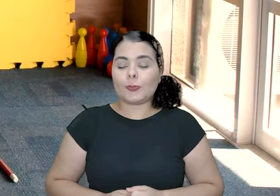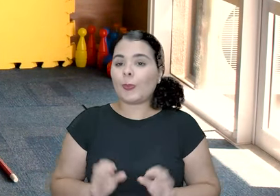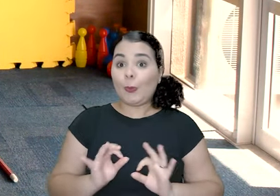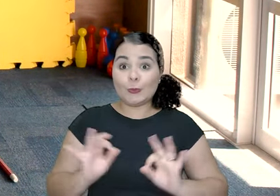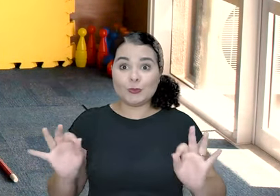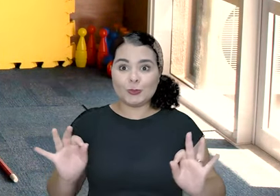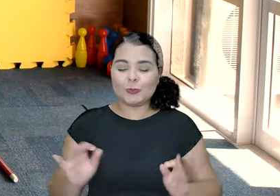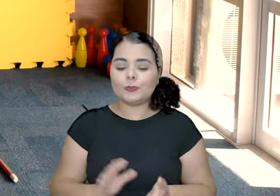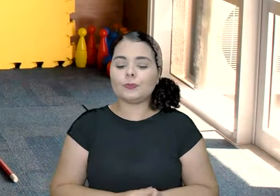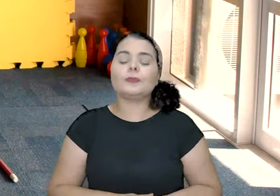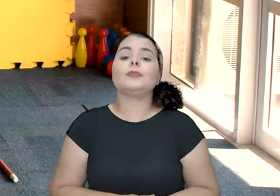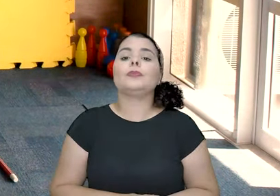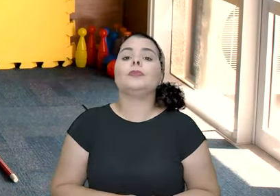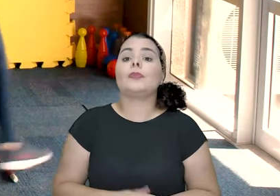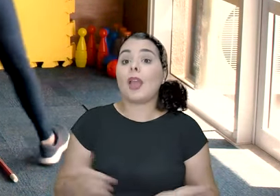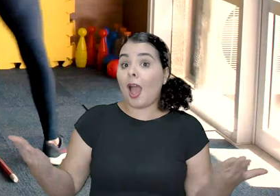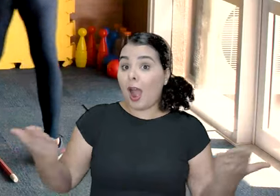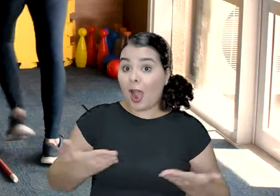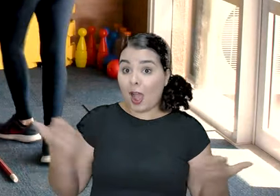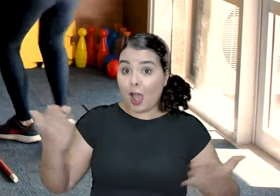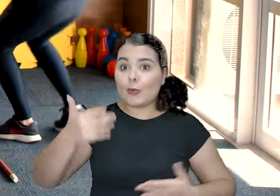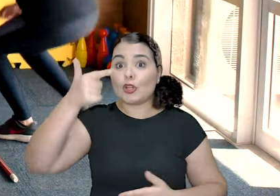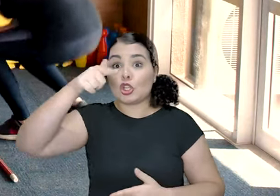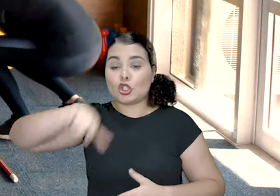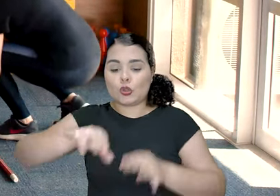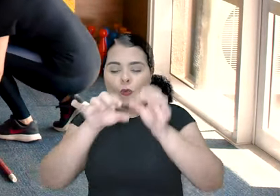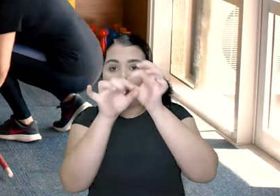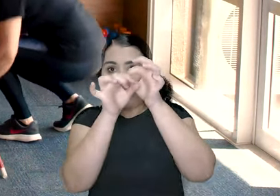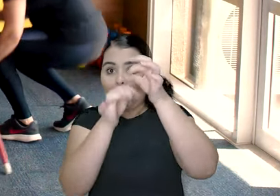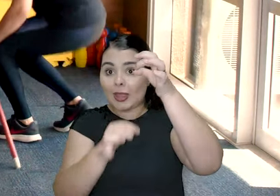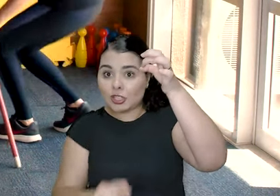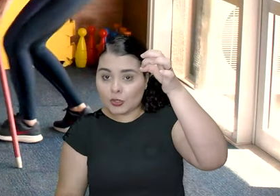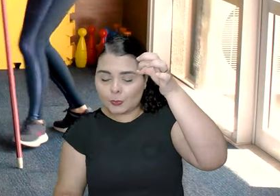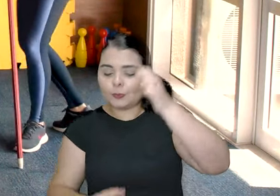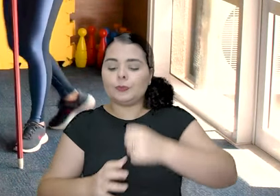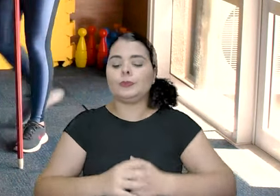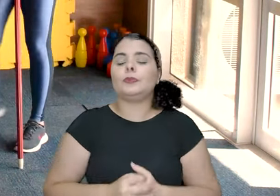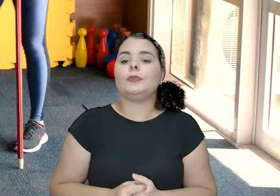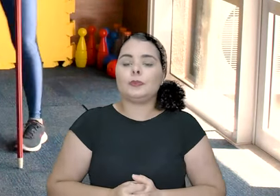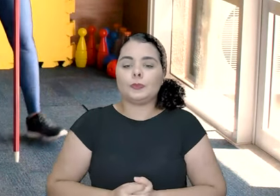Muito bom. Bora pegar o bastão agora novamente.